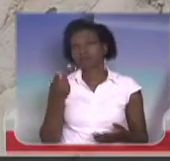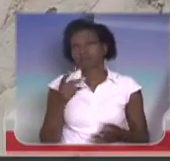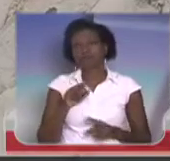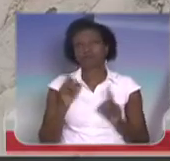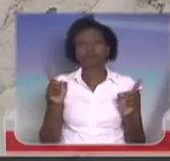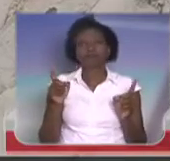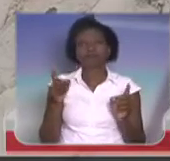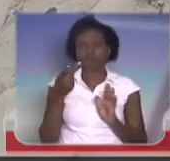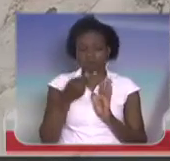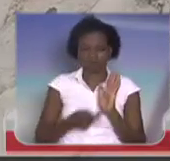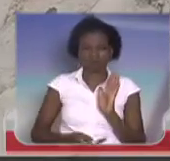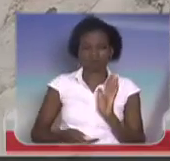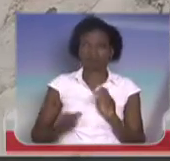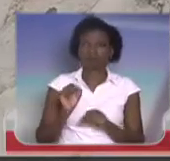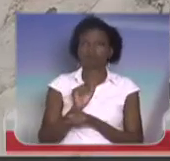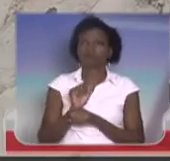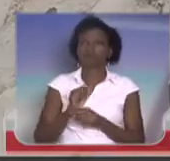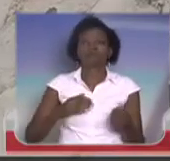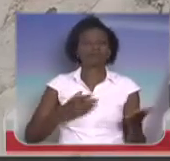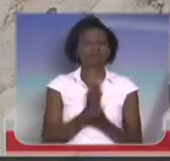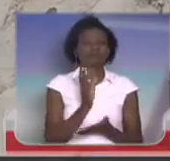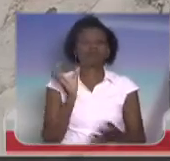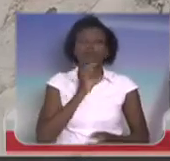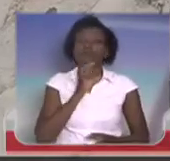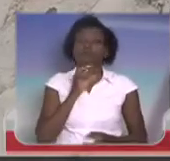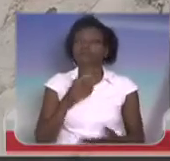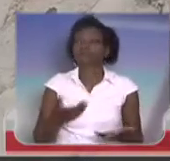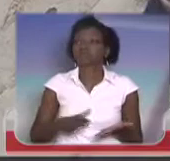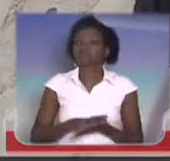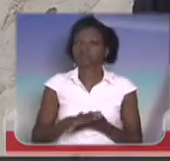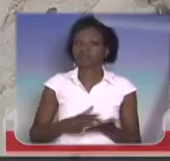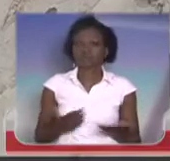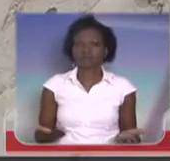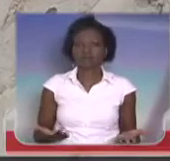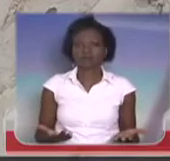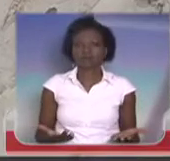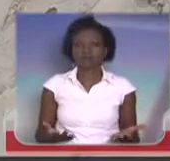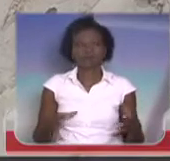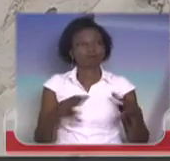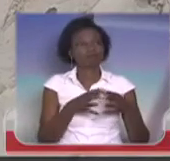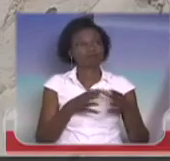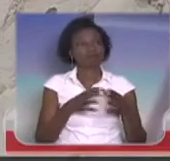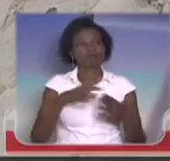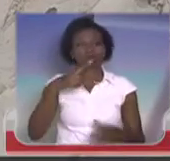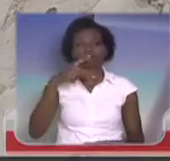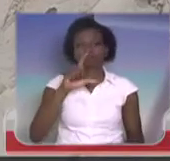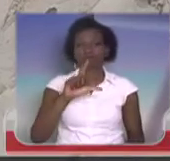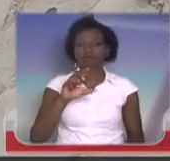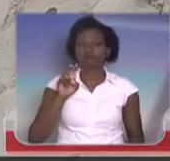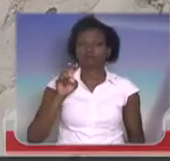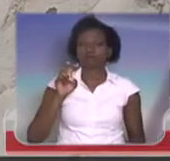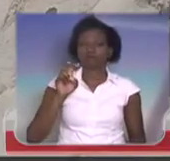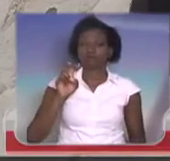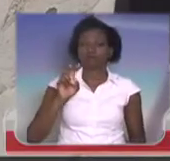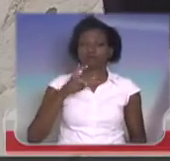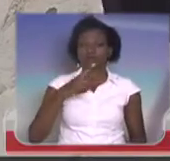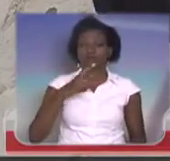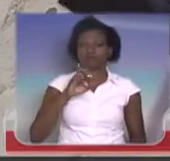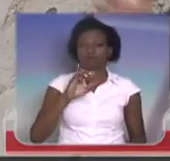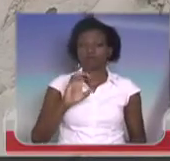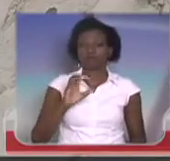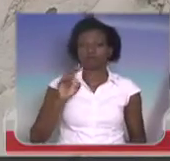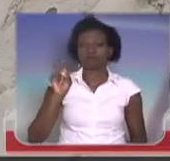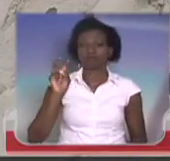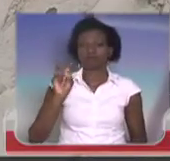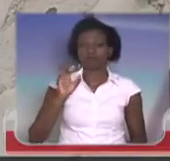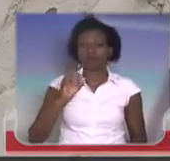que ser aprovados ainda rapidamente e não passam, mas em contrapartida nós temos aqui o pessoal da PEC 05, que sabe que tem nosso apoio, não precisa